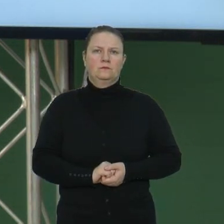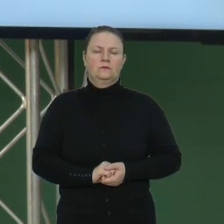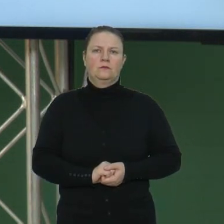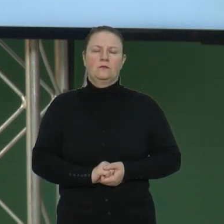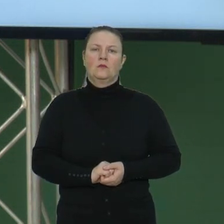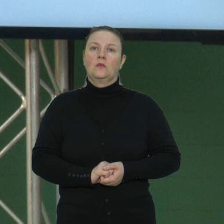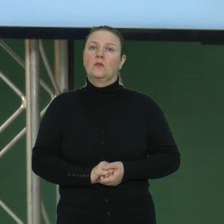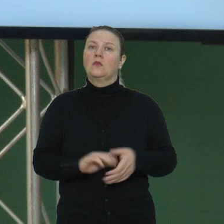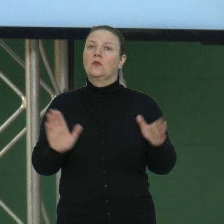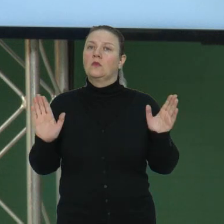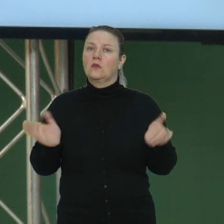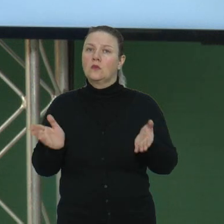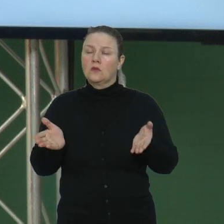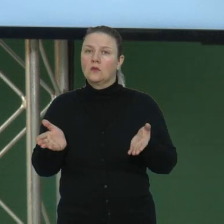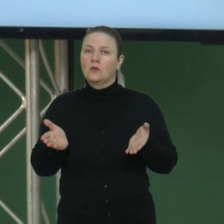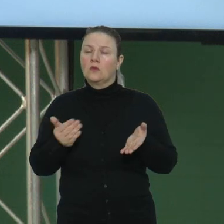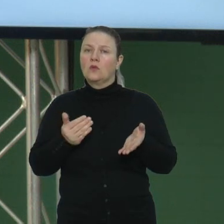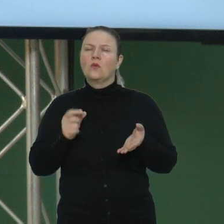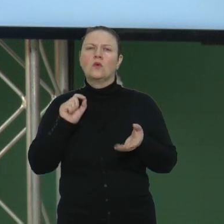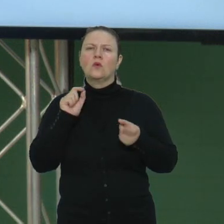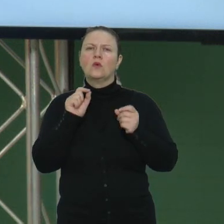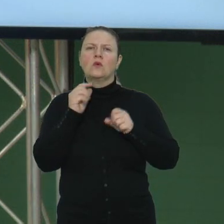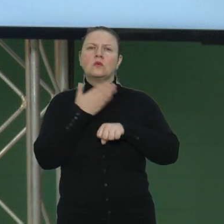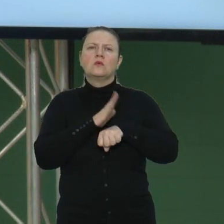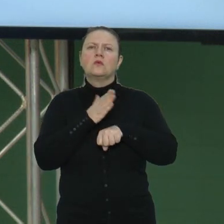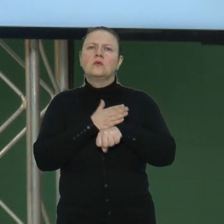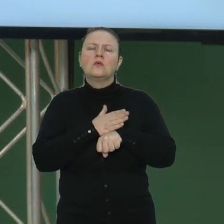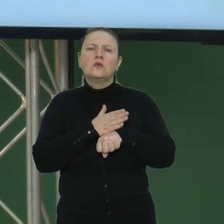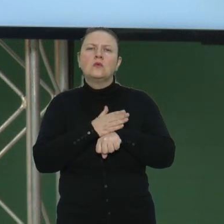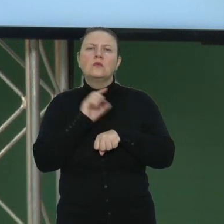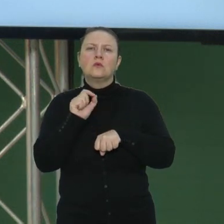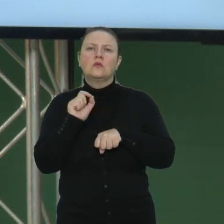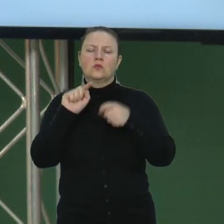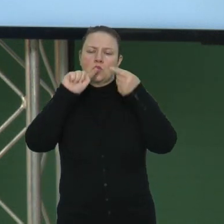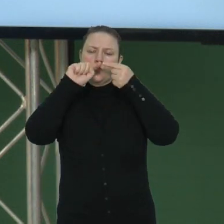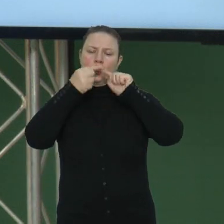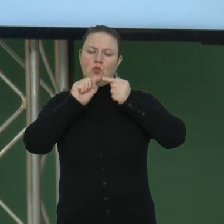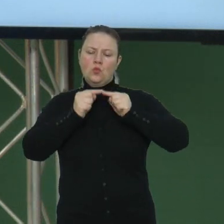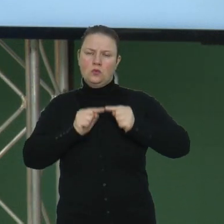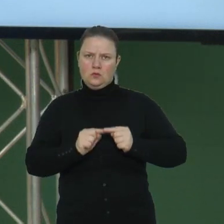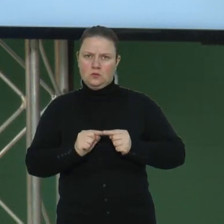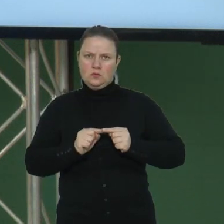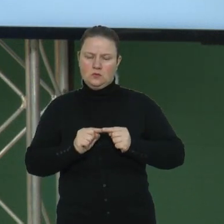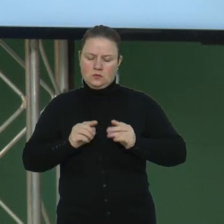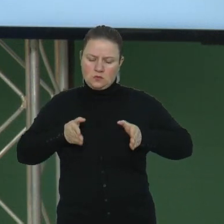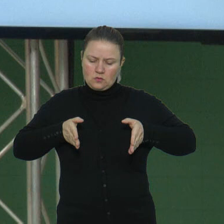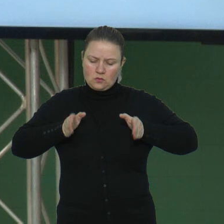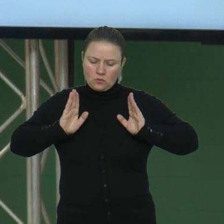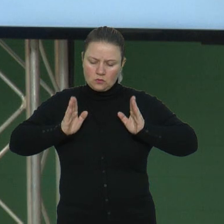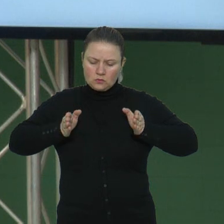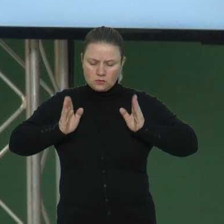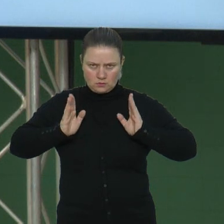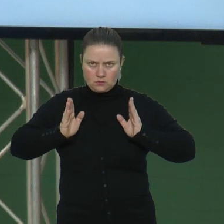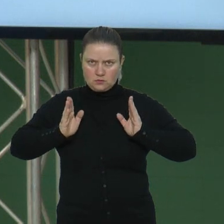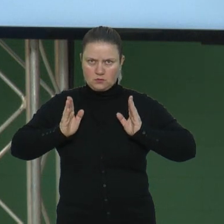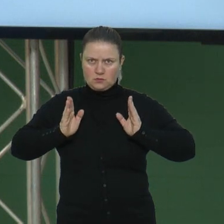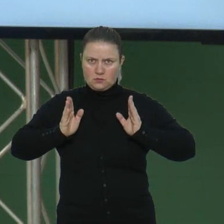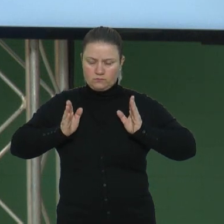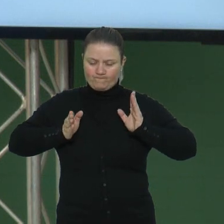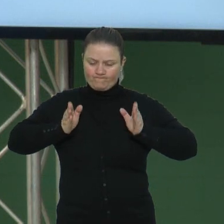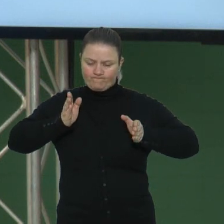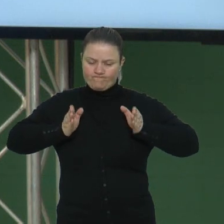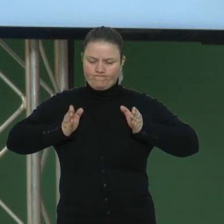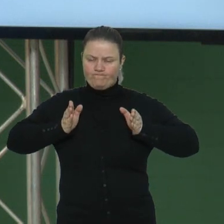inequação no seu mesmo princípio, eu preciso fazer uma relação entre esses passos, certo? Então, aqui eu tenho aqui o